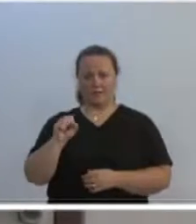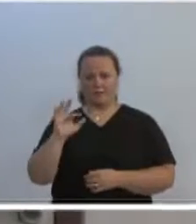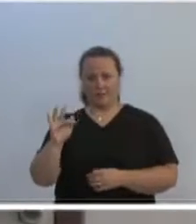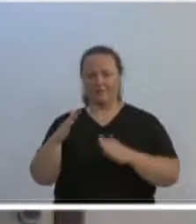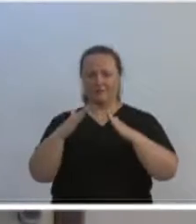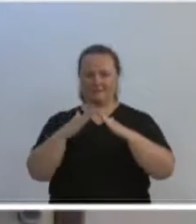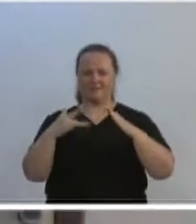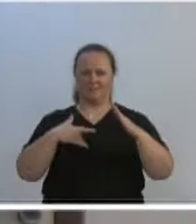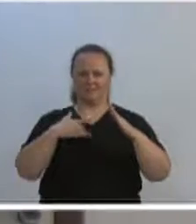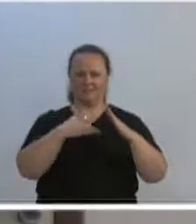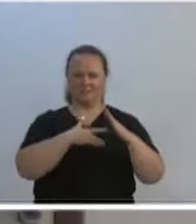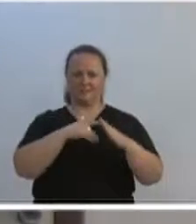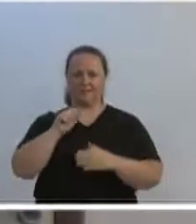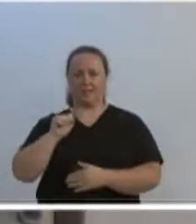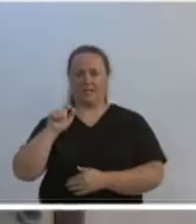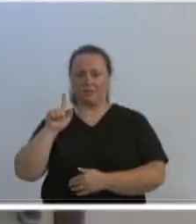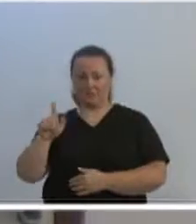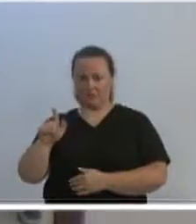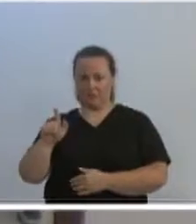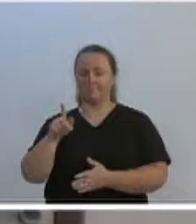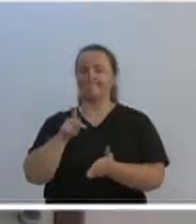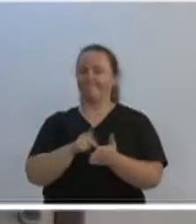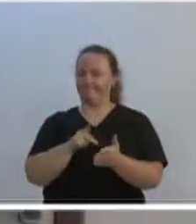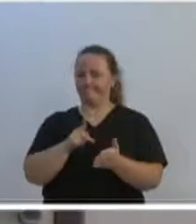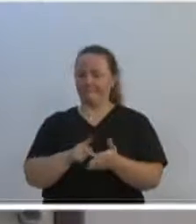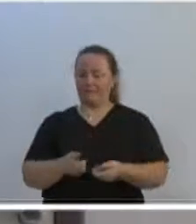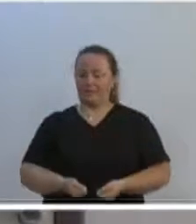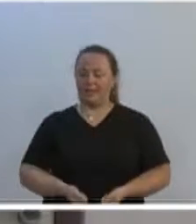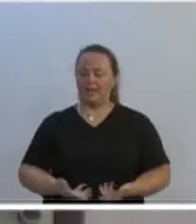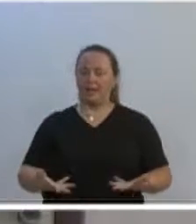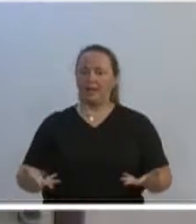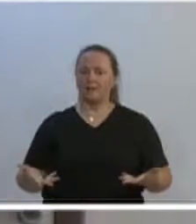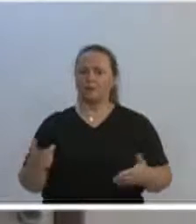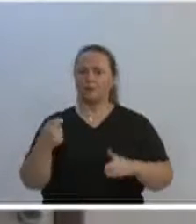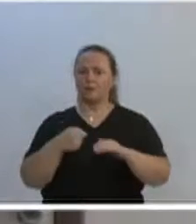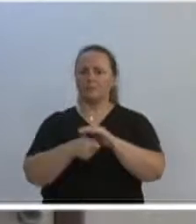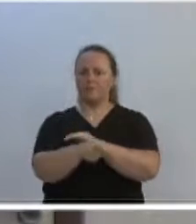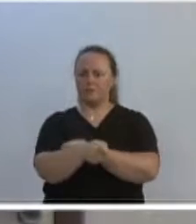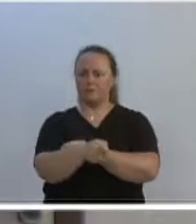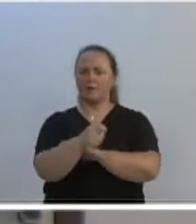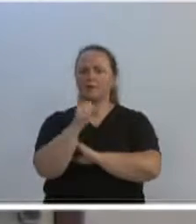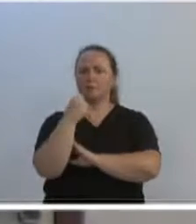nos últimos 4 meses, foram 870